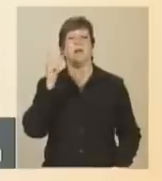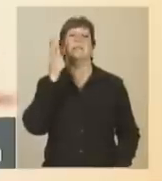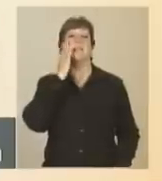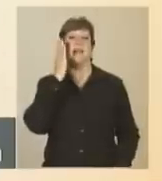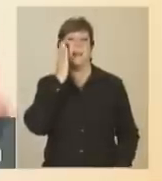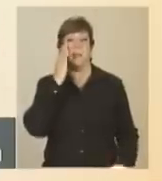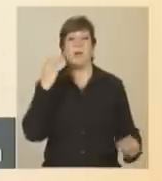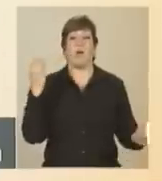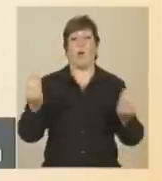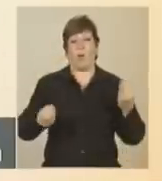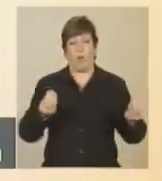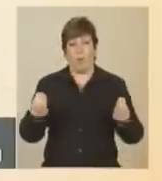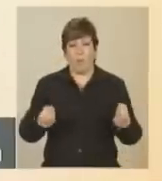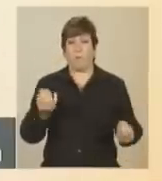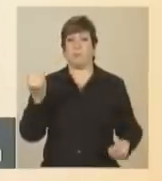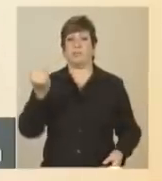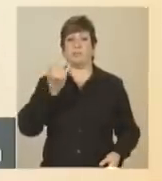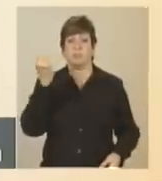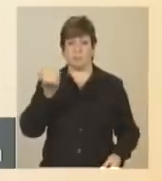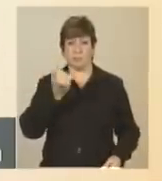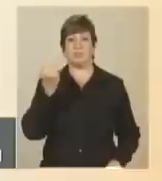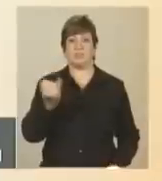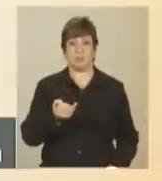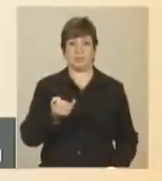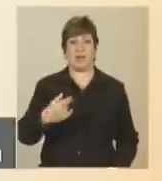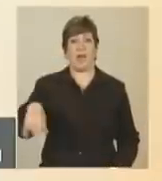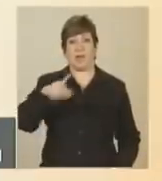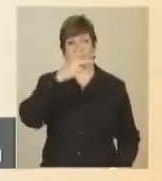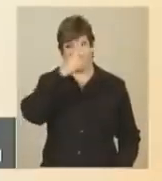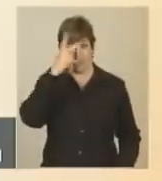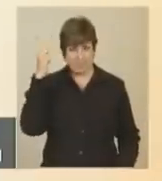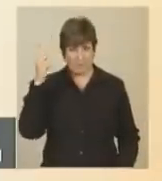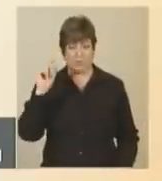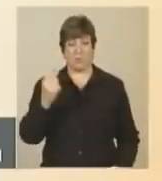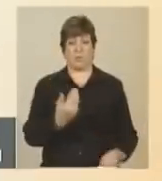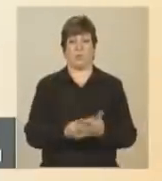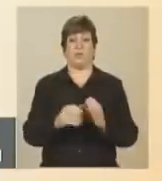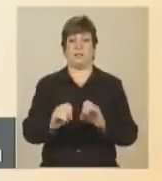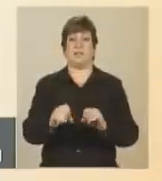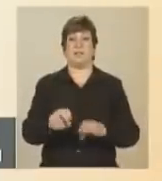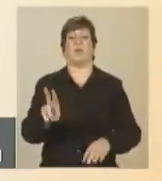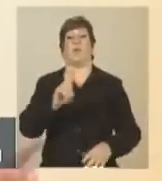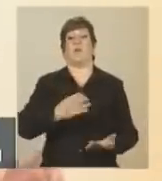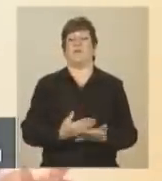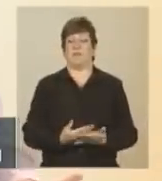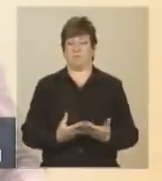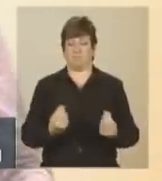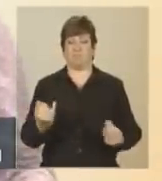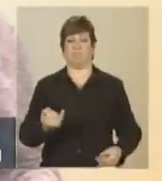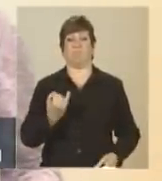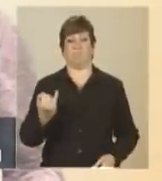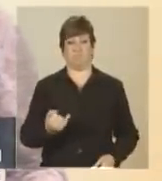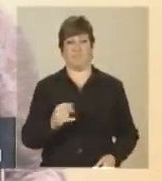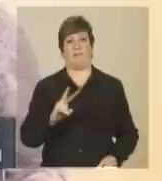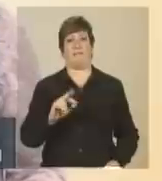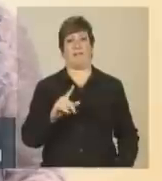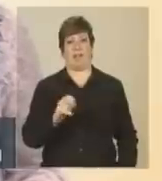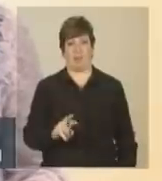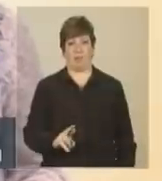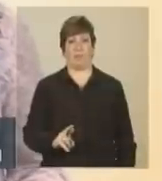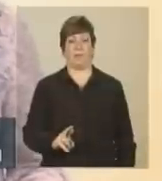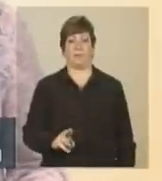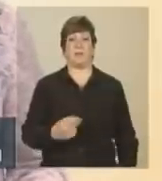saber como era importante para as pessoas o ensino universitário. Muitas pessoas nesse país